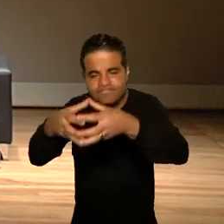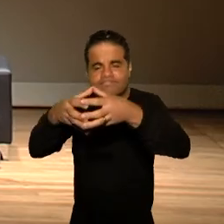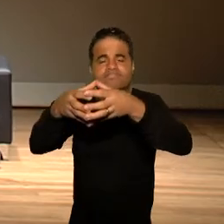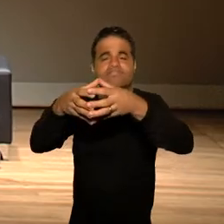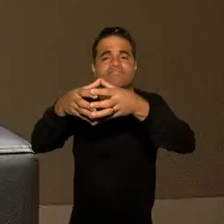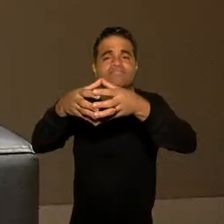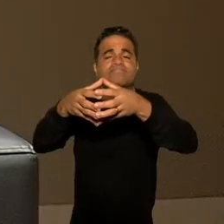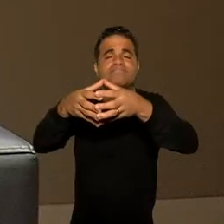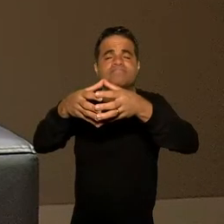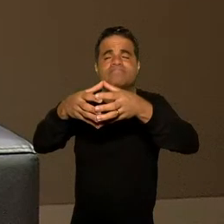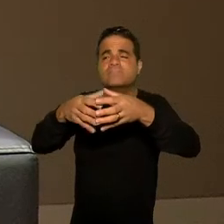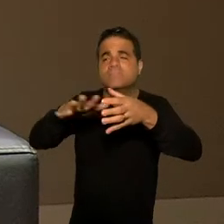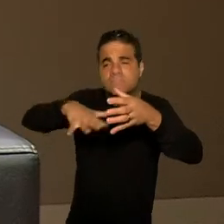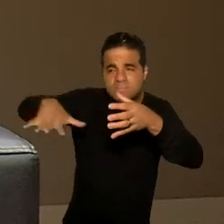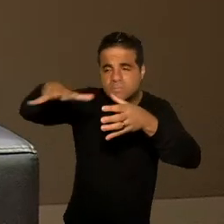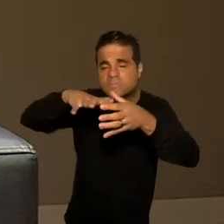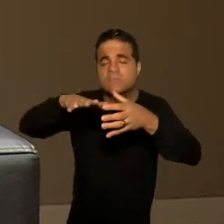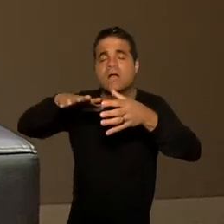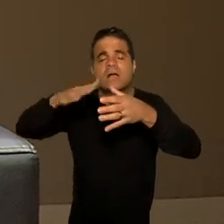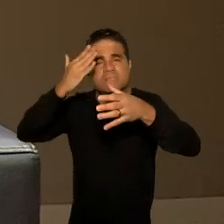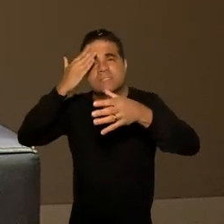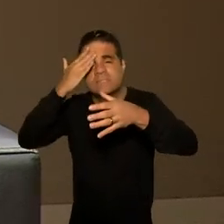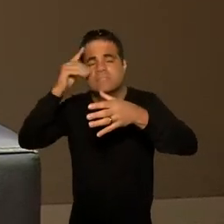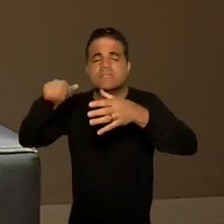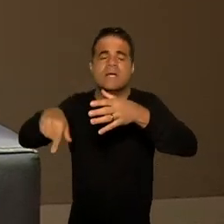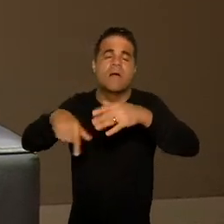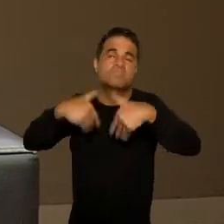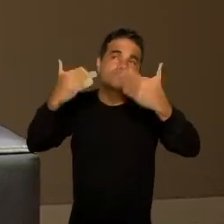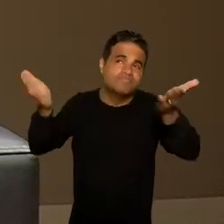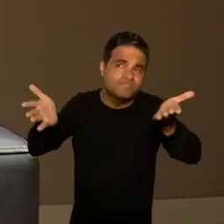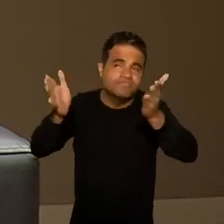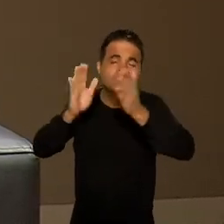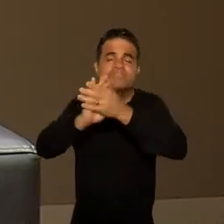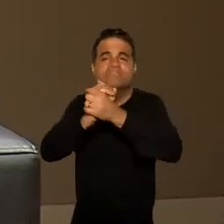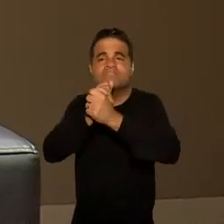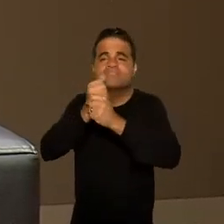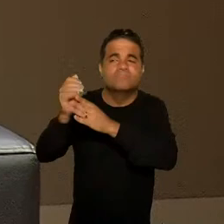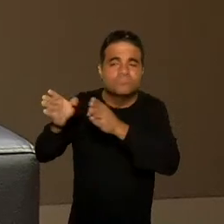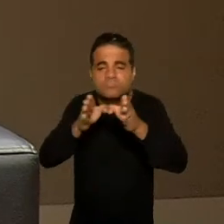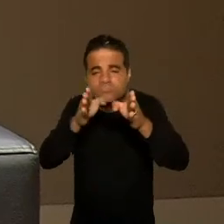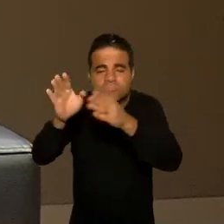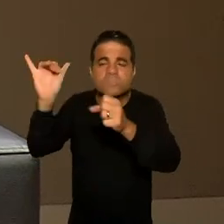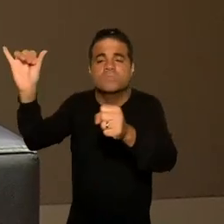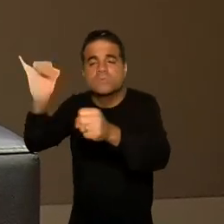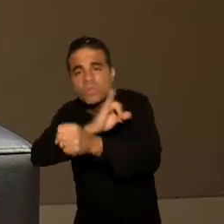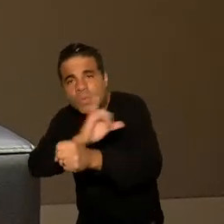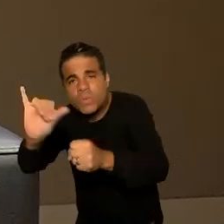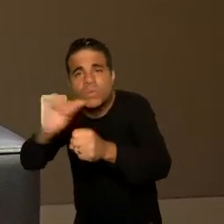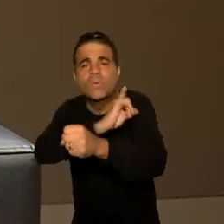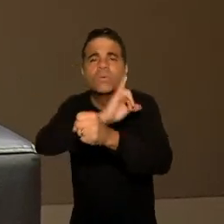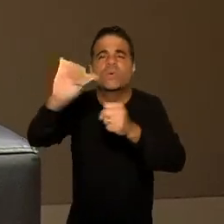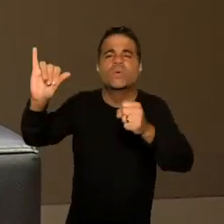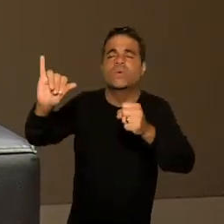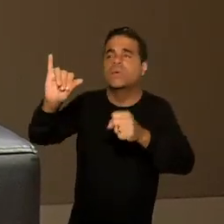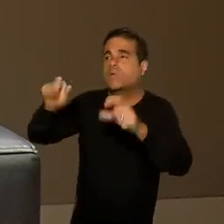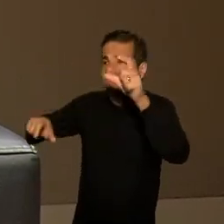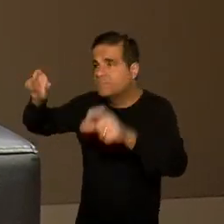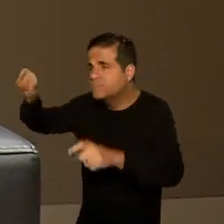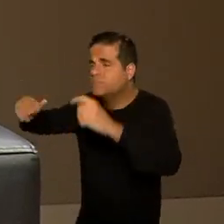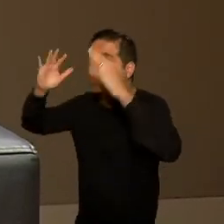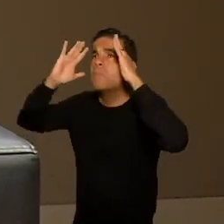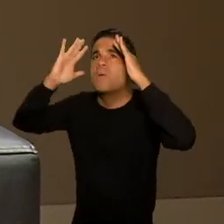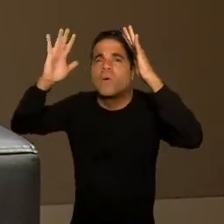e eventualmente Um percurso ou uma estratégia que o mediador pensou